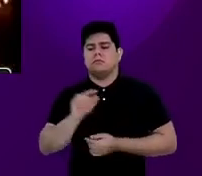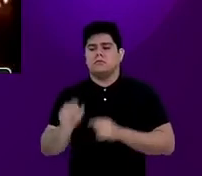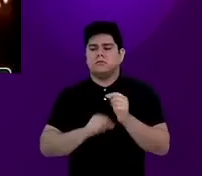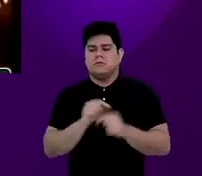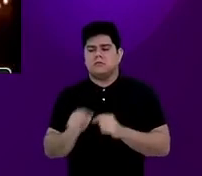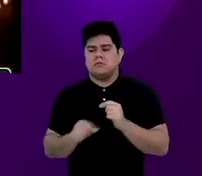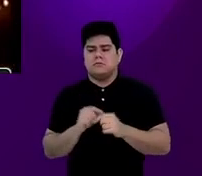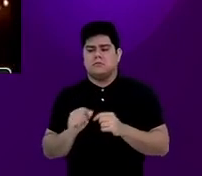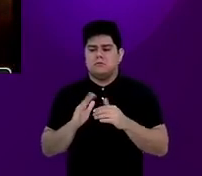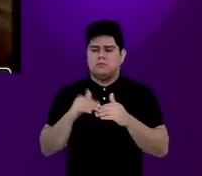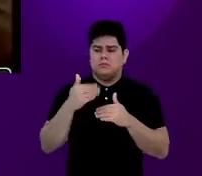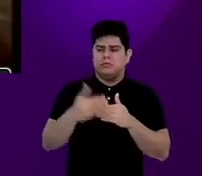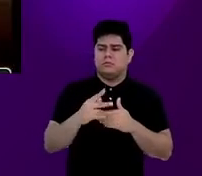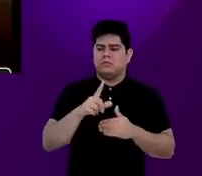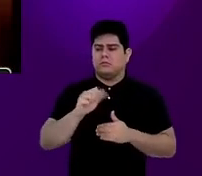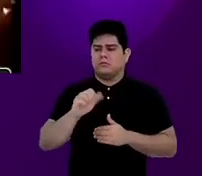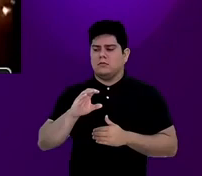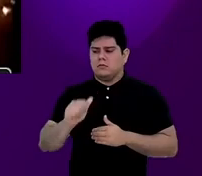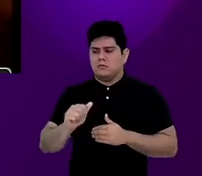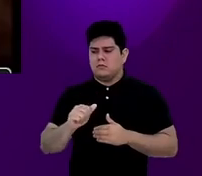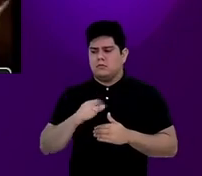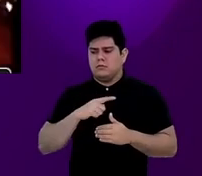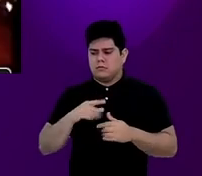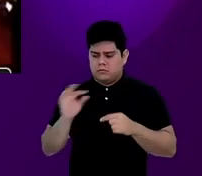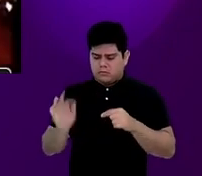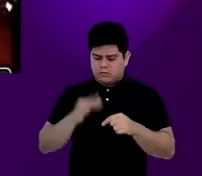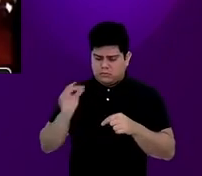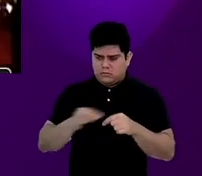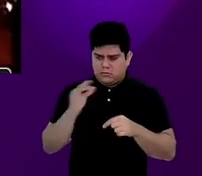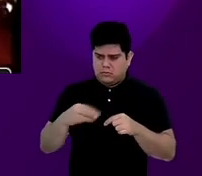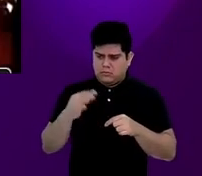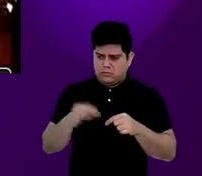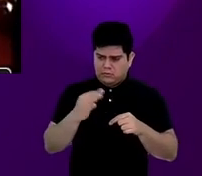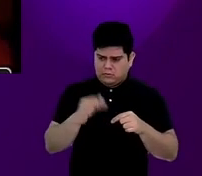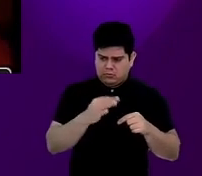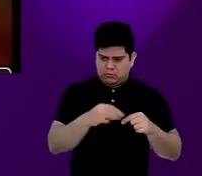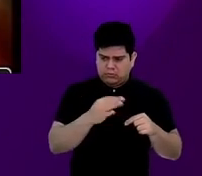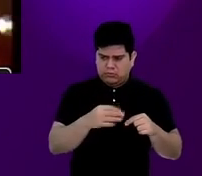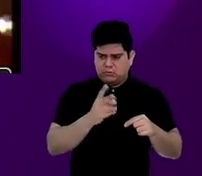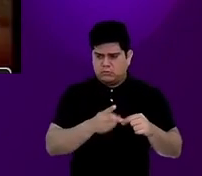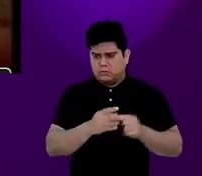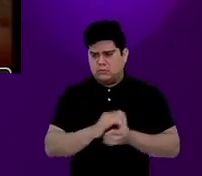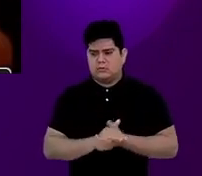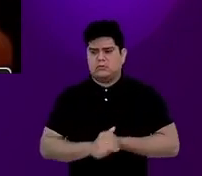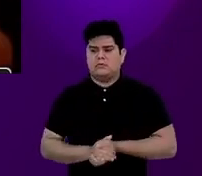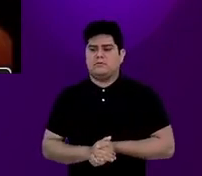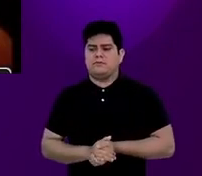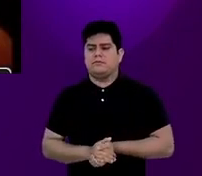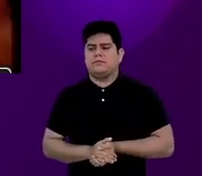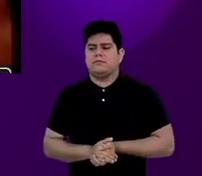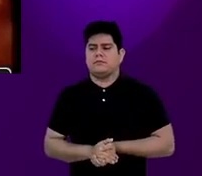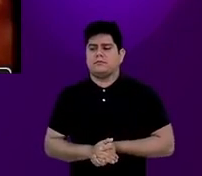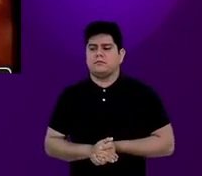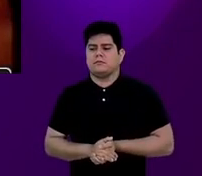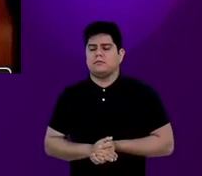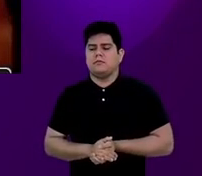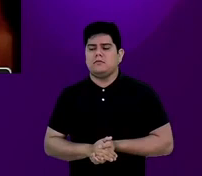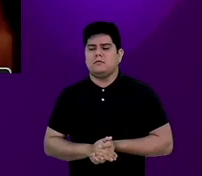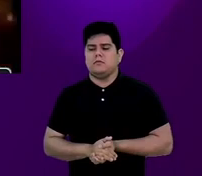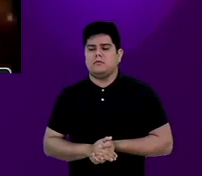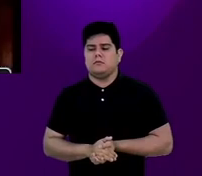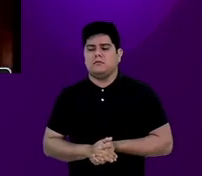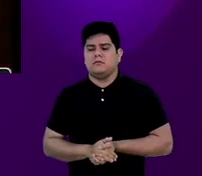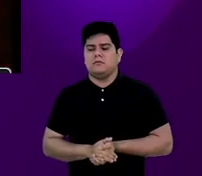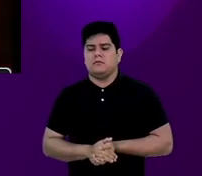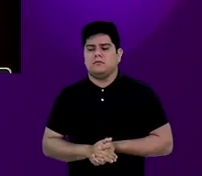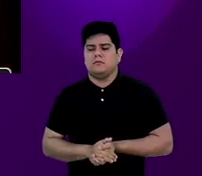placa posterior, com uma sutura contínua de um ramo no outro. Uma neouretra, feita de